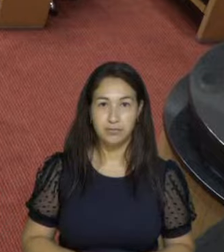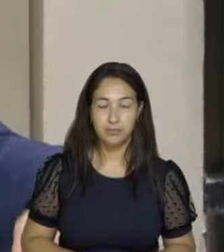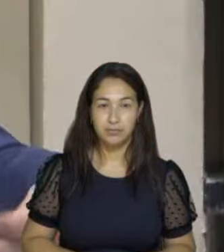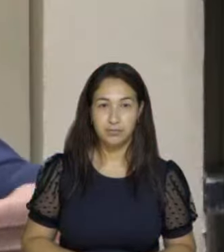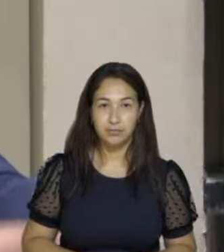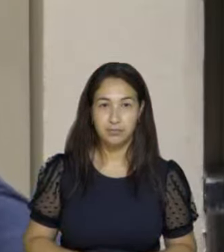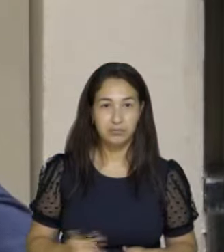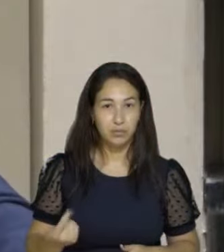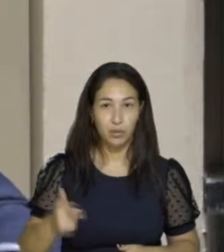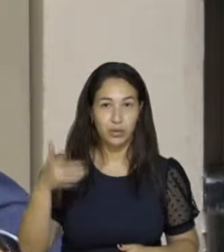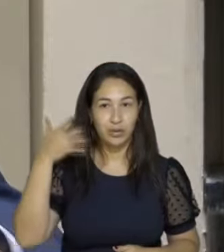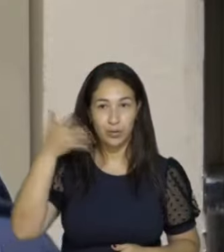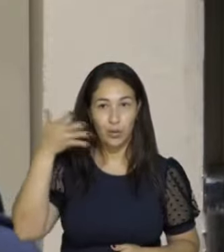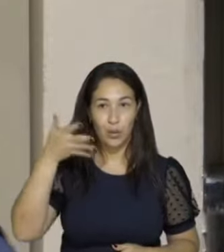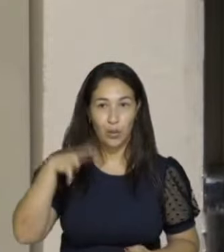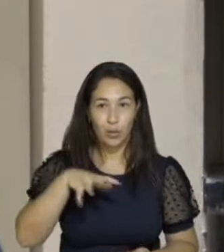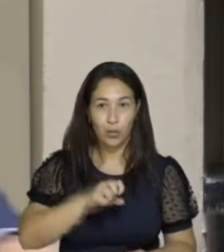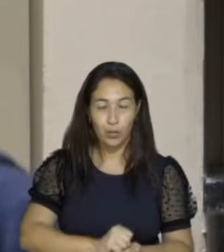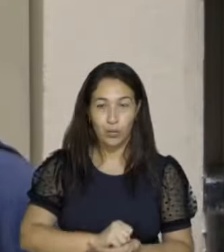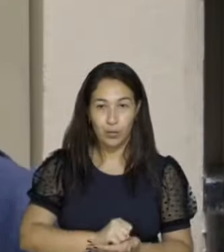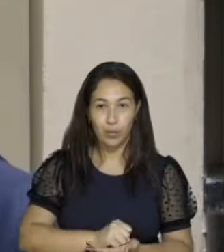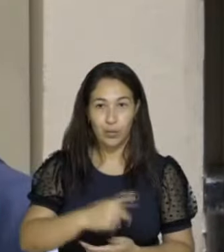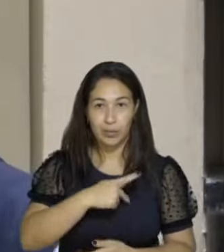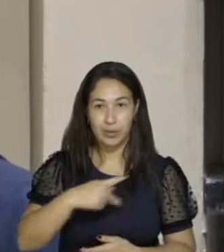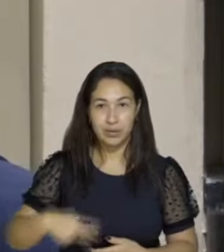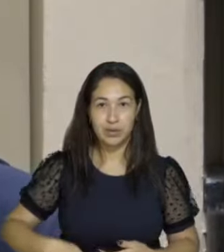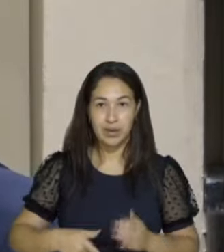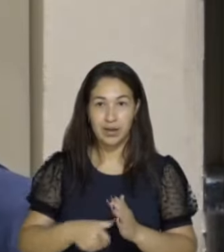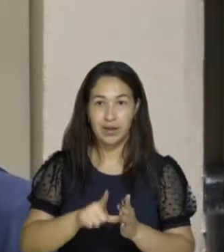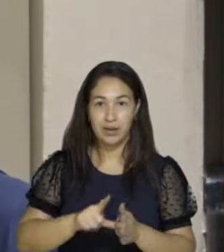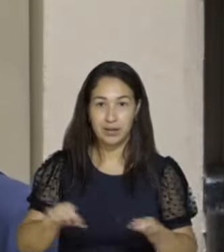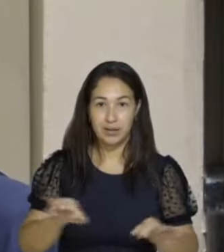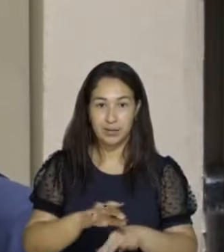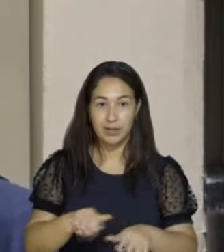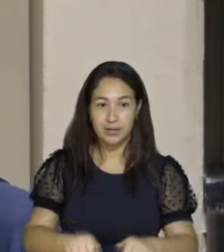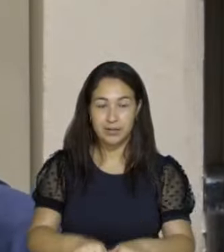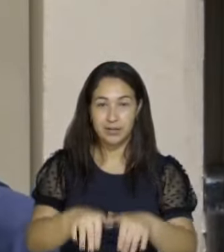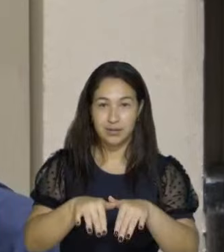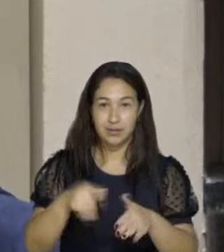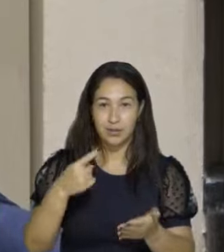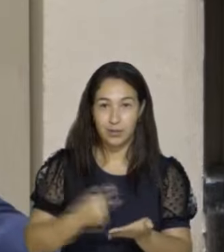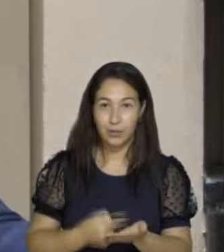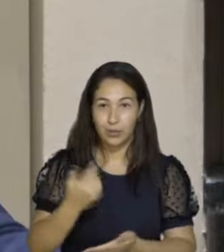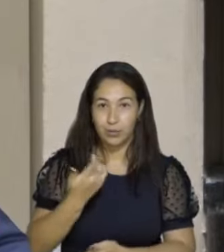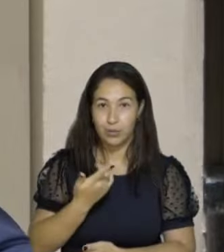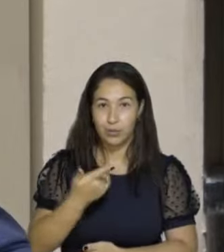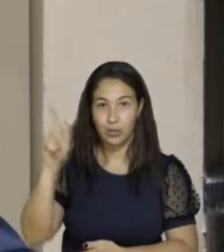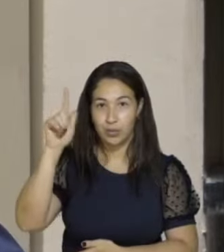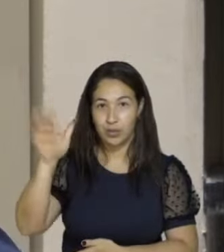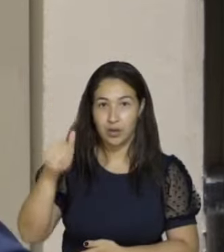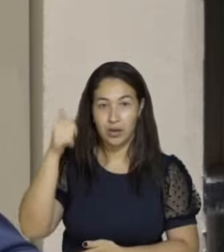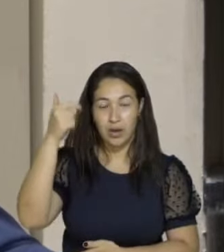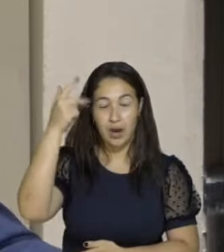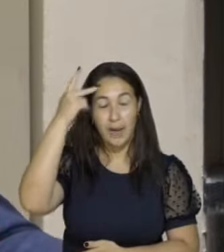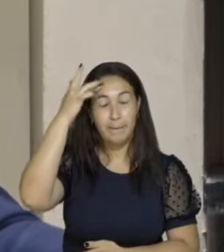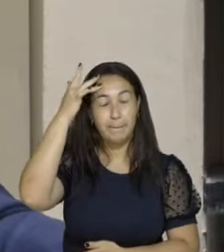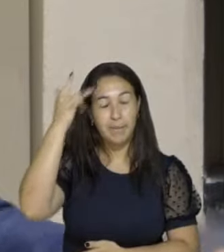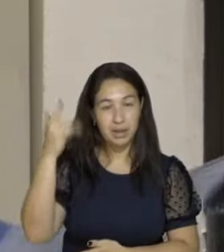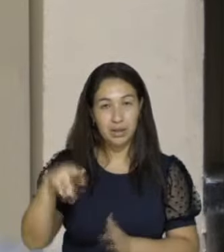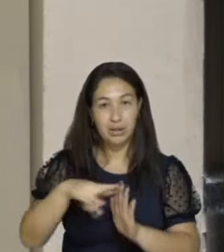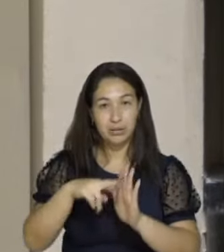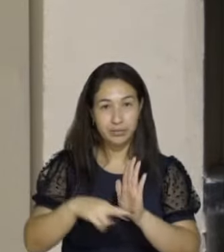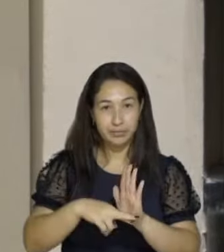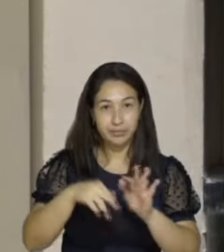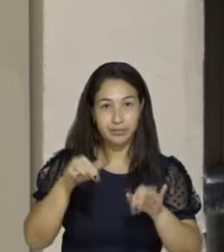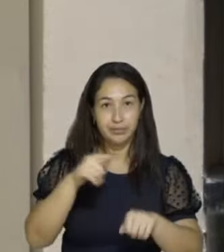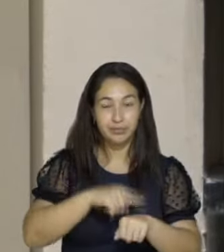não havendo mais oradores inscritos esta presidência se encerrar a presença são convoca outra sessão ordinária para amanhã no horário regimental